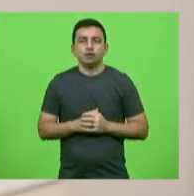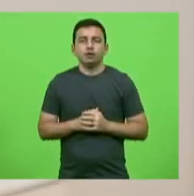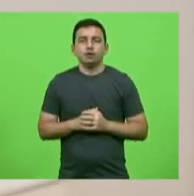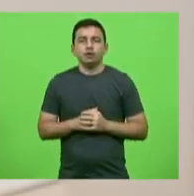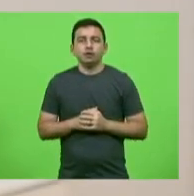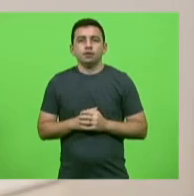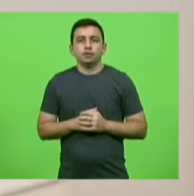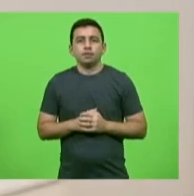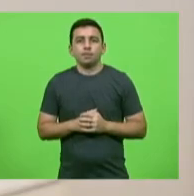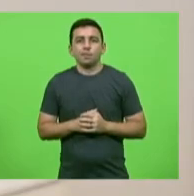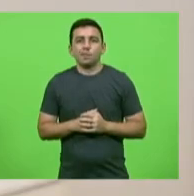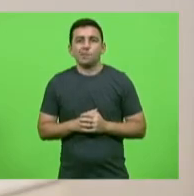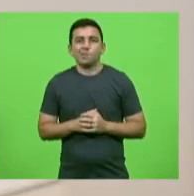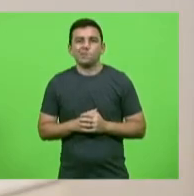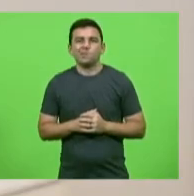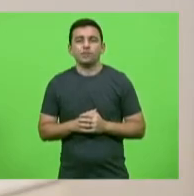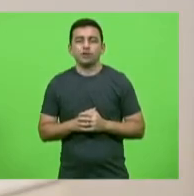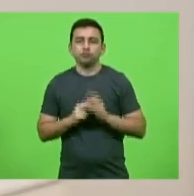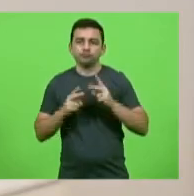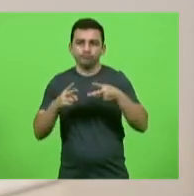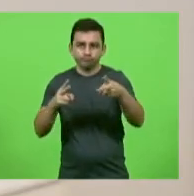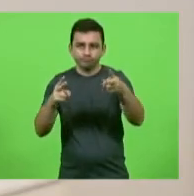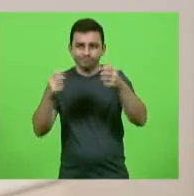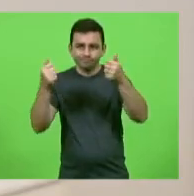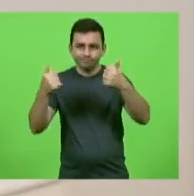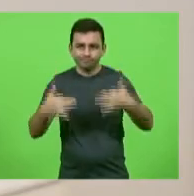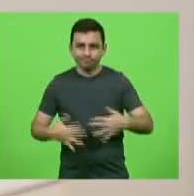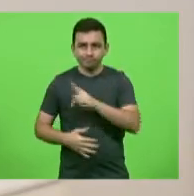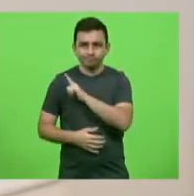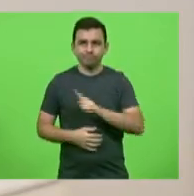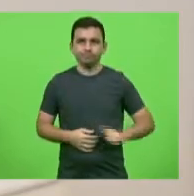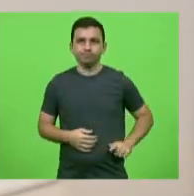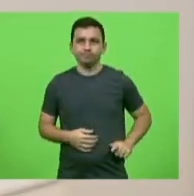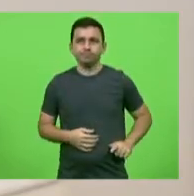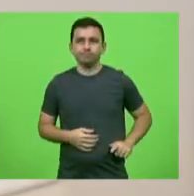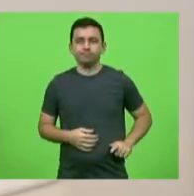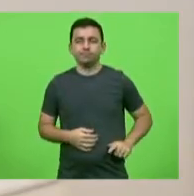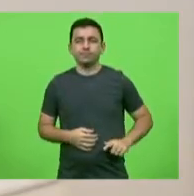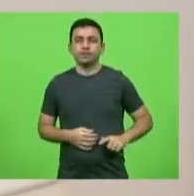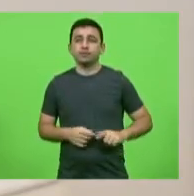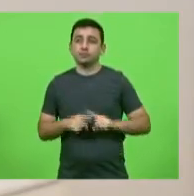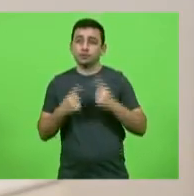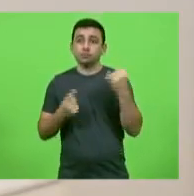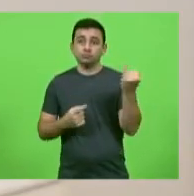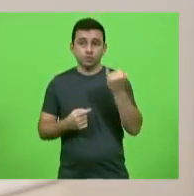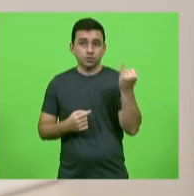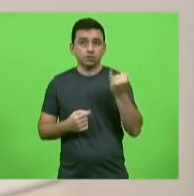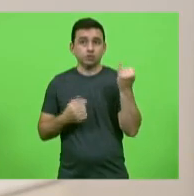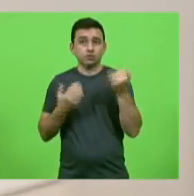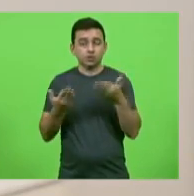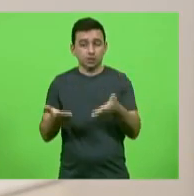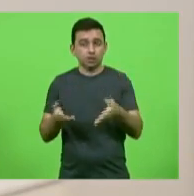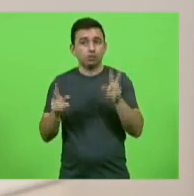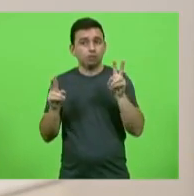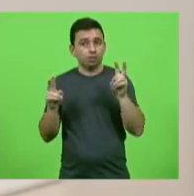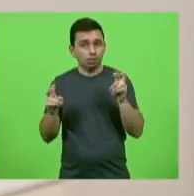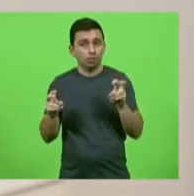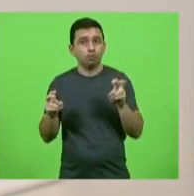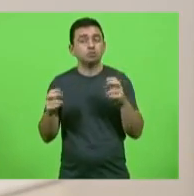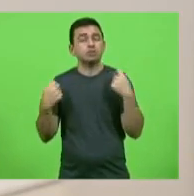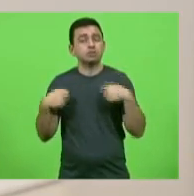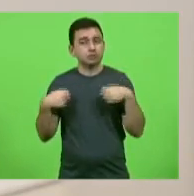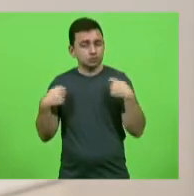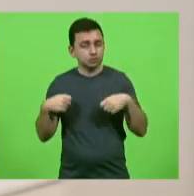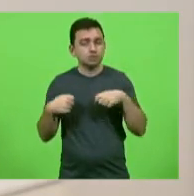Continuando aqui na mensagem do governador do Estado. Devido à relevância e premência da matéria, solicito aos nobres